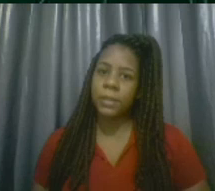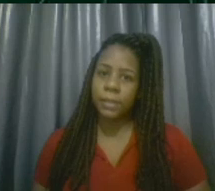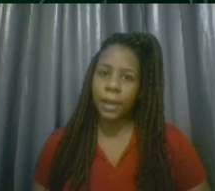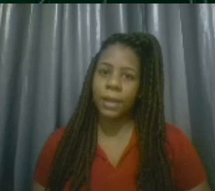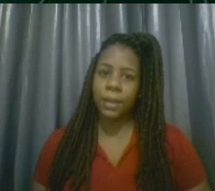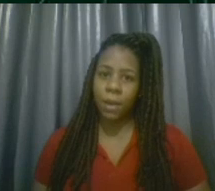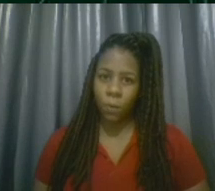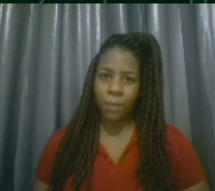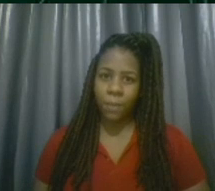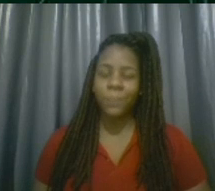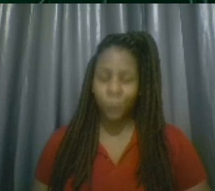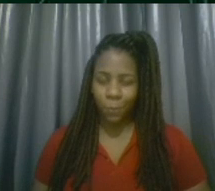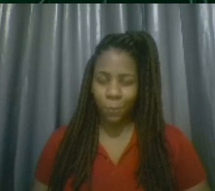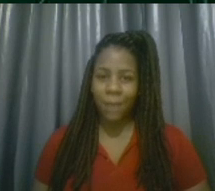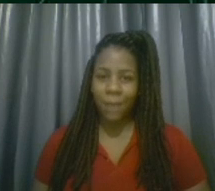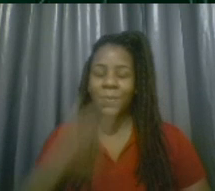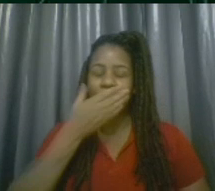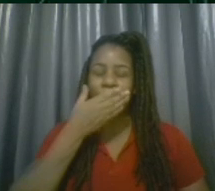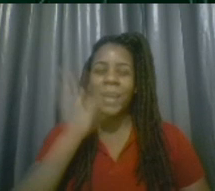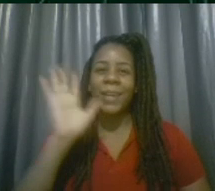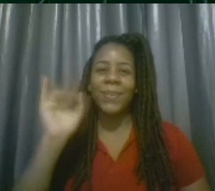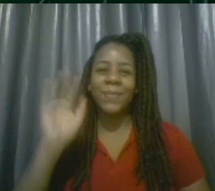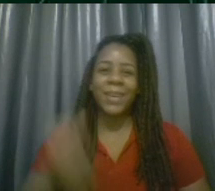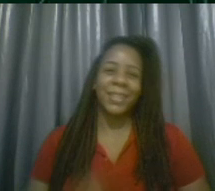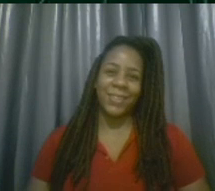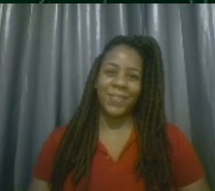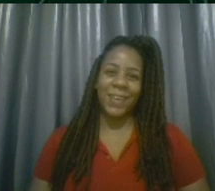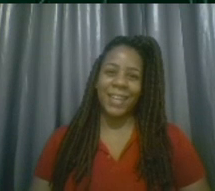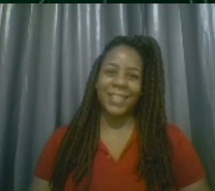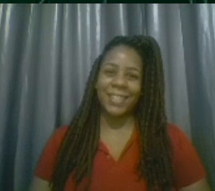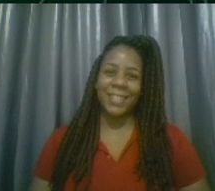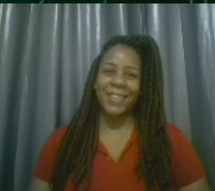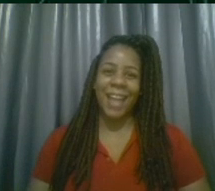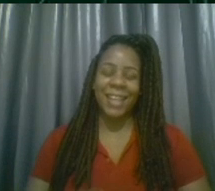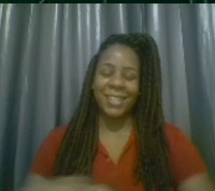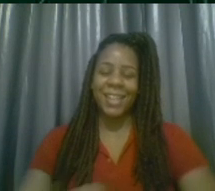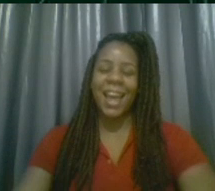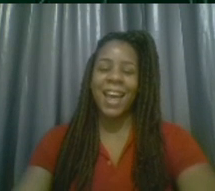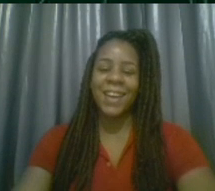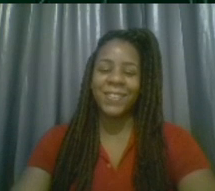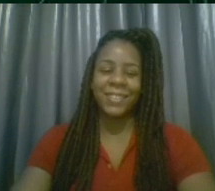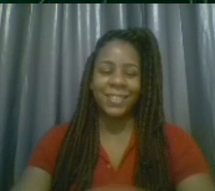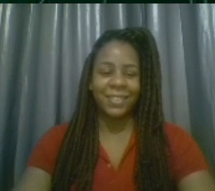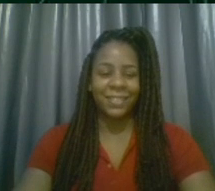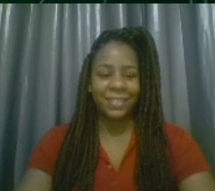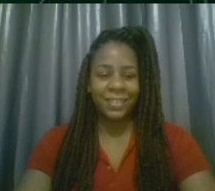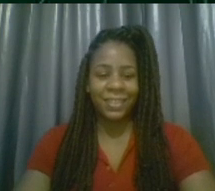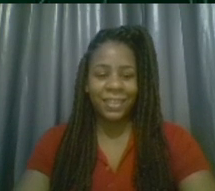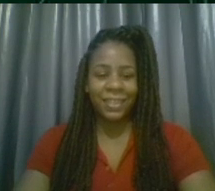que precisarem ir à rua. Tudo bem? Um beijo, estou morrendo de saudade. Tchau!